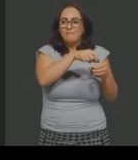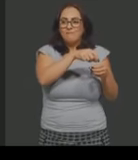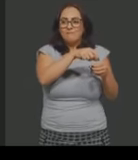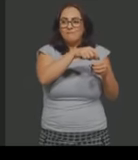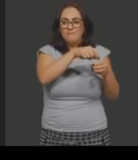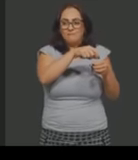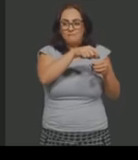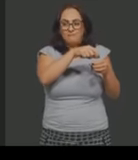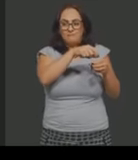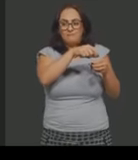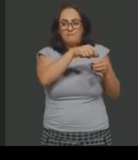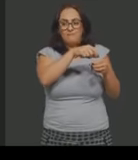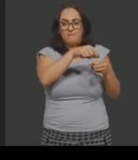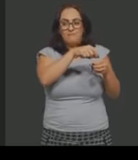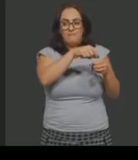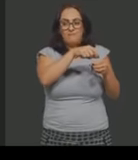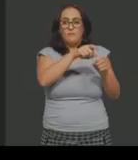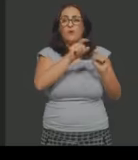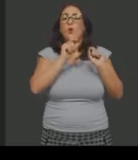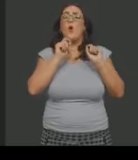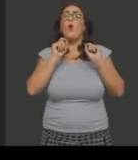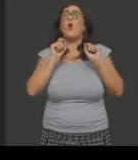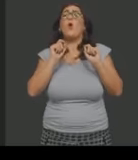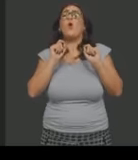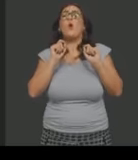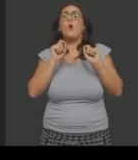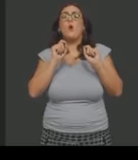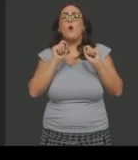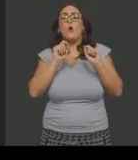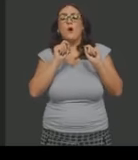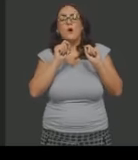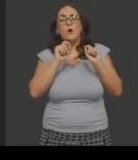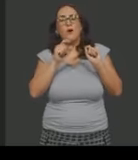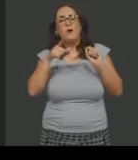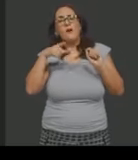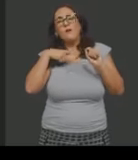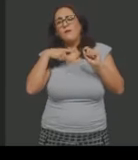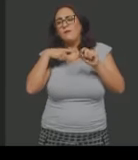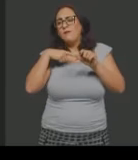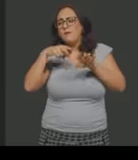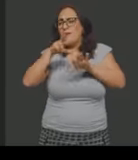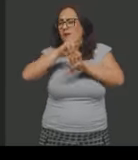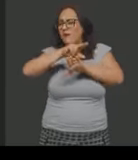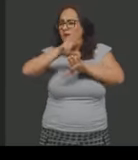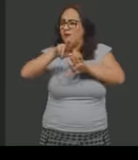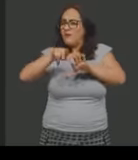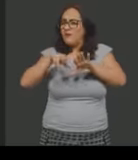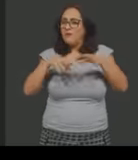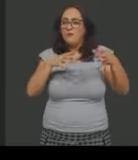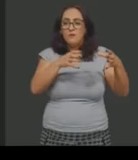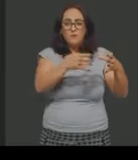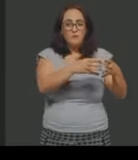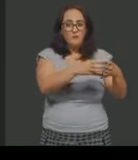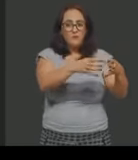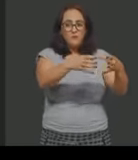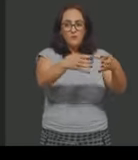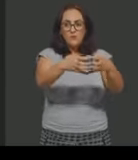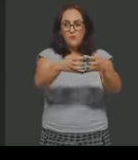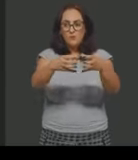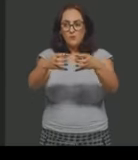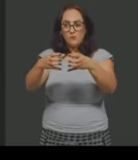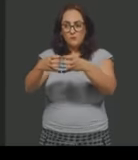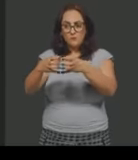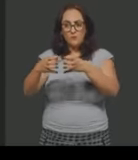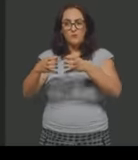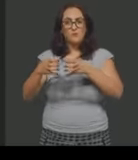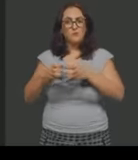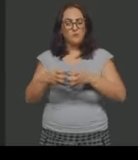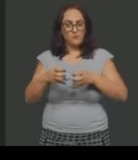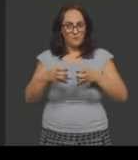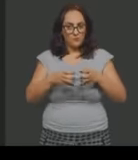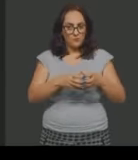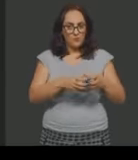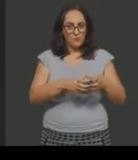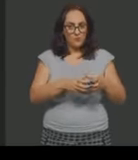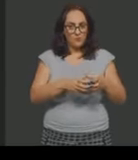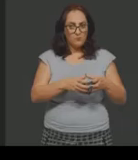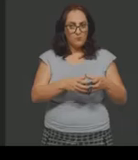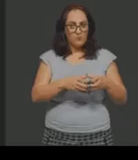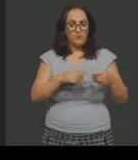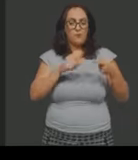sementes, que vai englobar, então, vários filos. Lembrando que esses grupos,